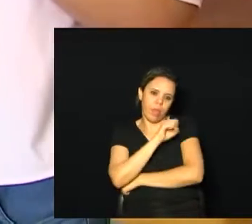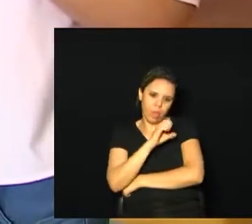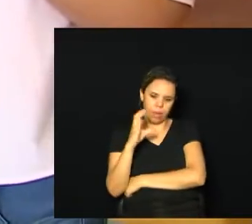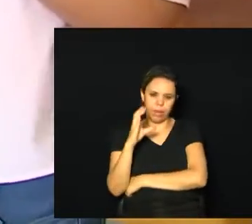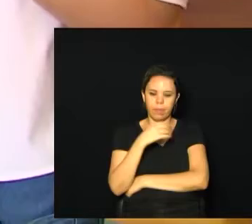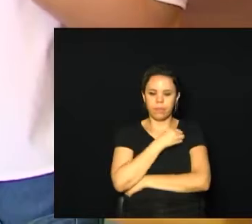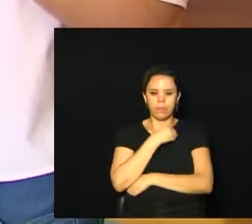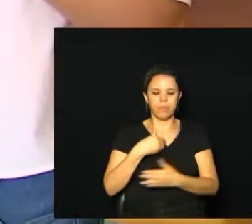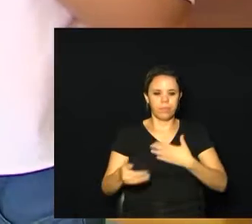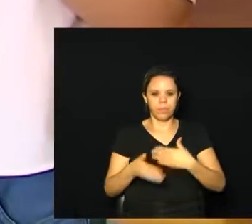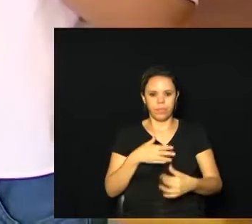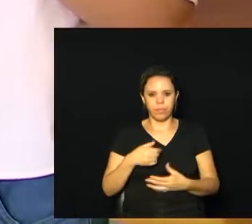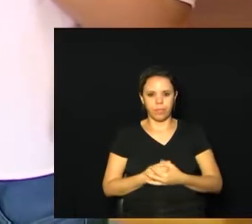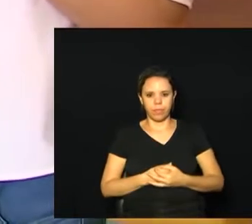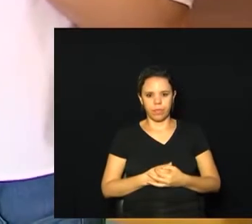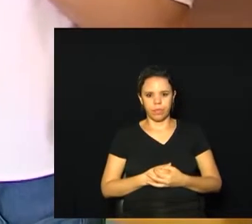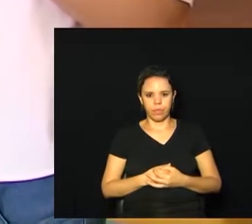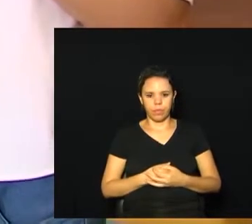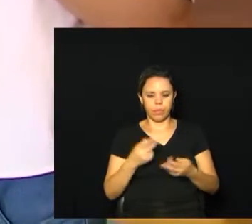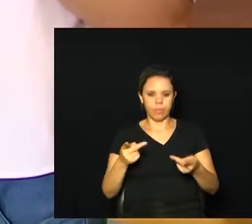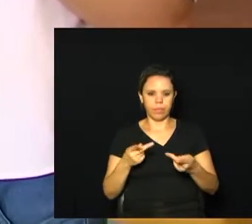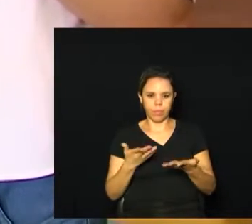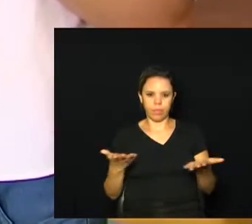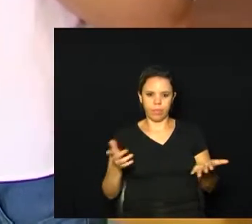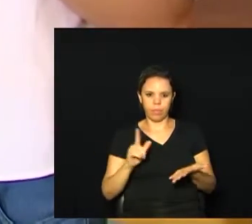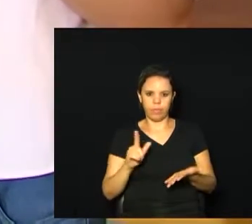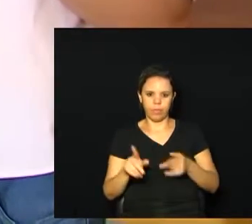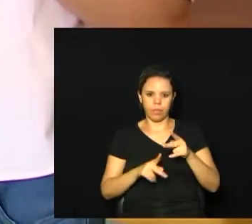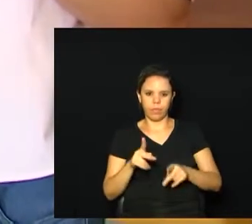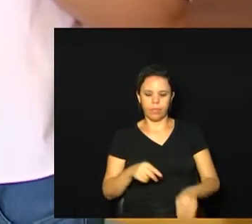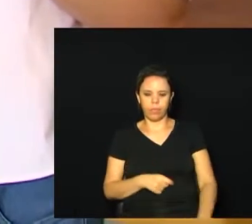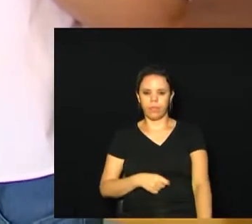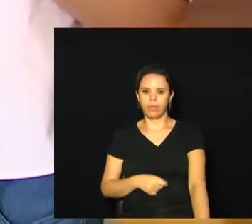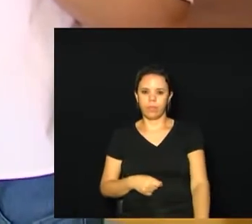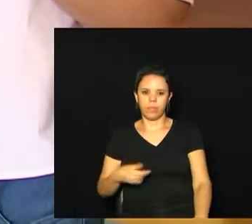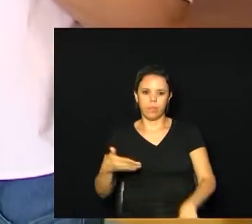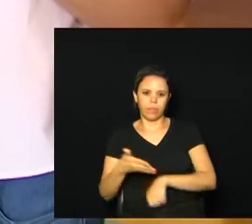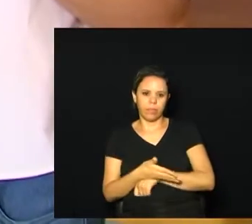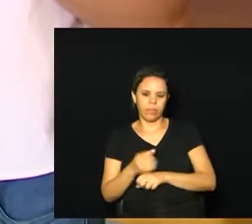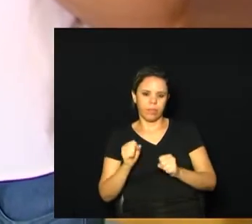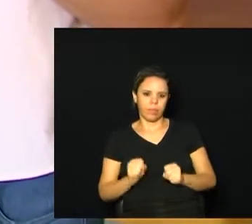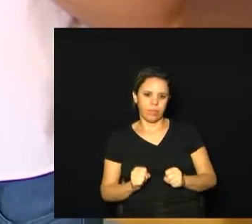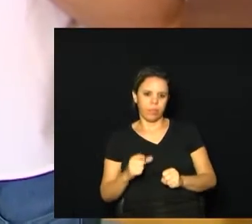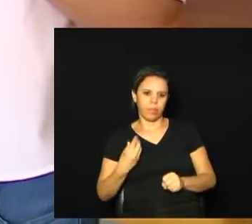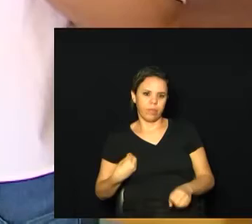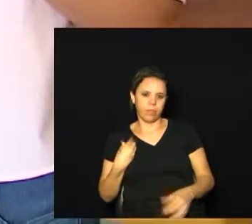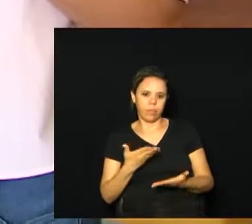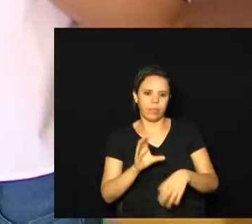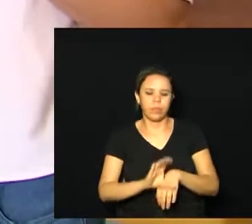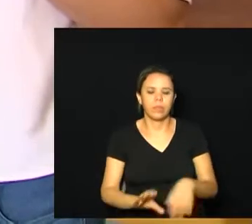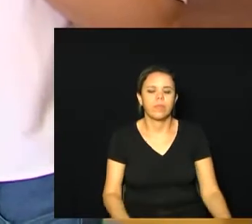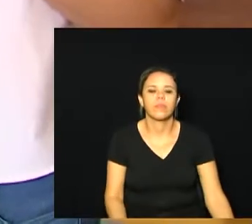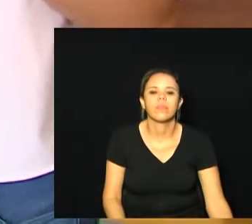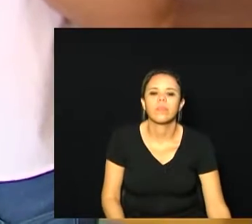de qualquer unidade do Senac, então fica até o convite aí para os participantes, né, de poderem estar aí cursando algum